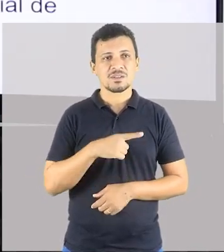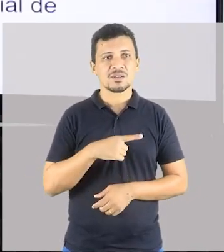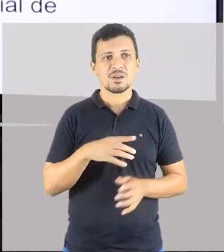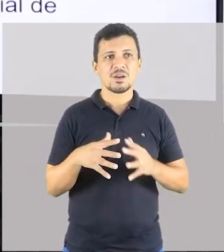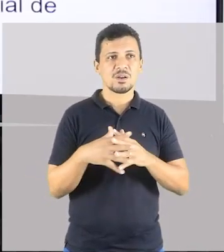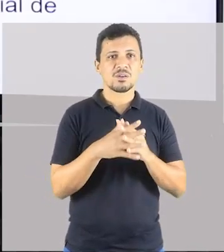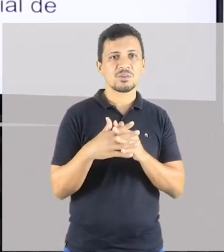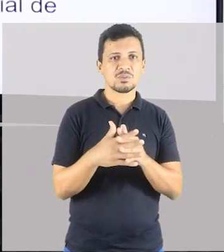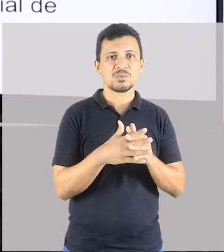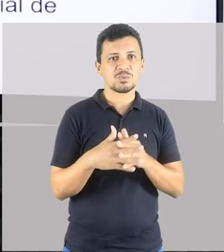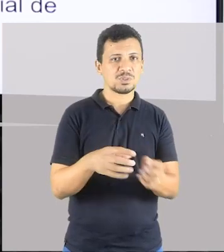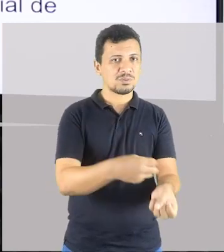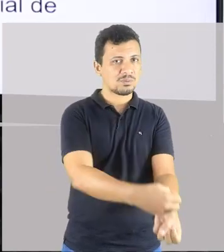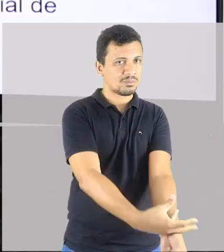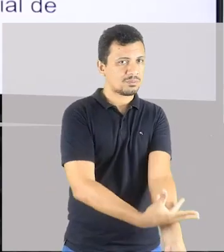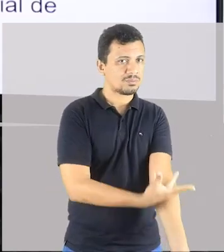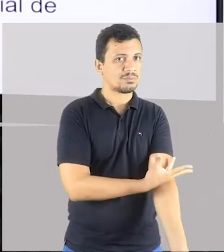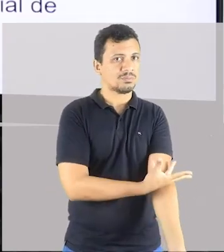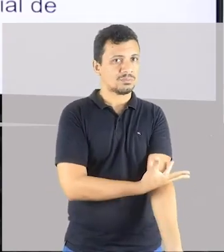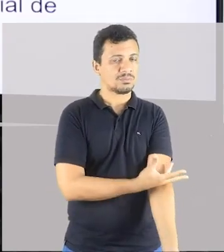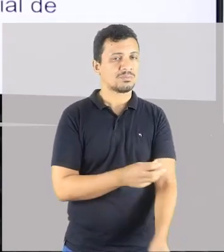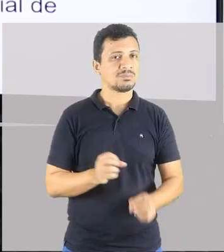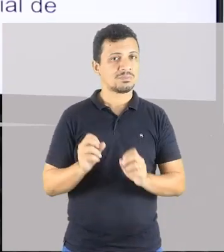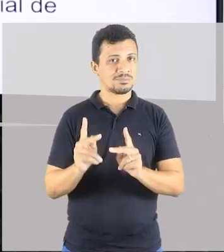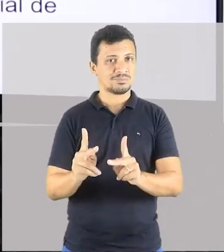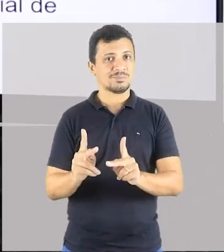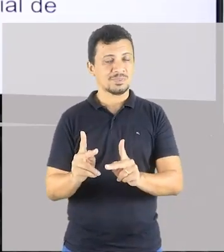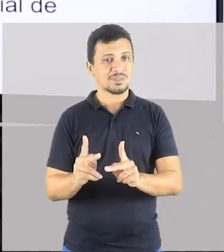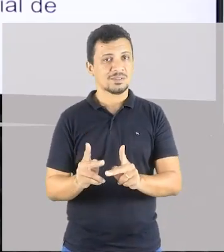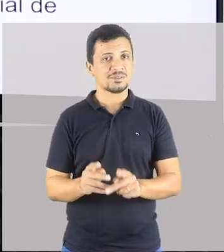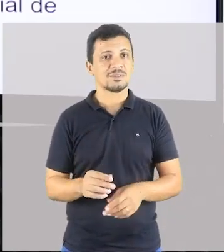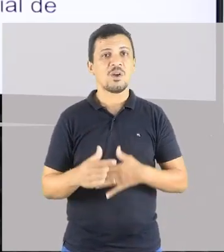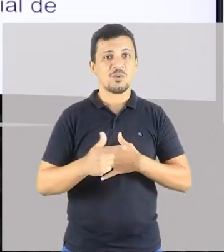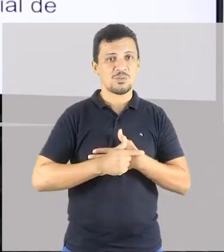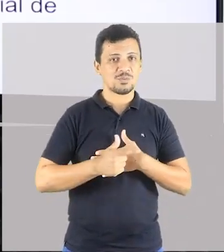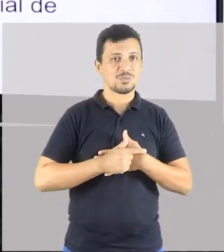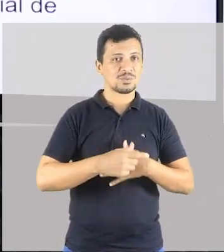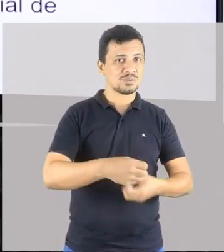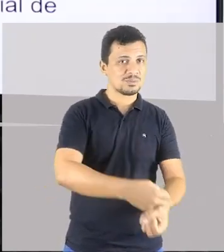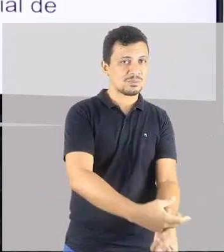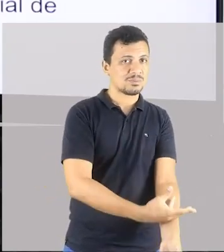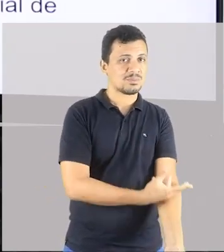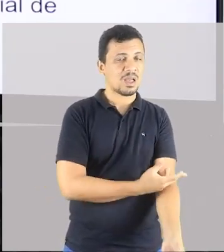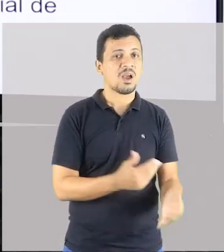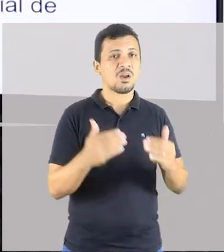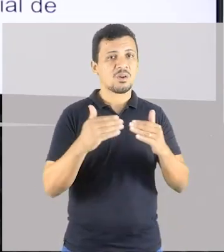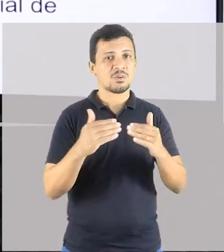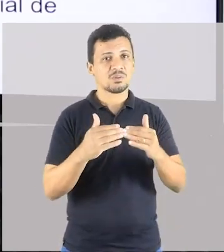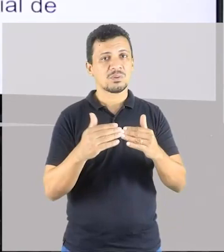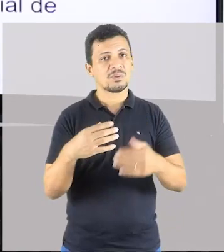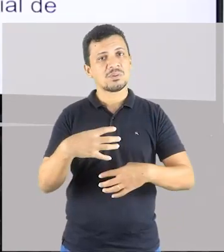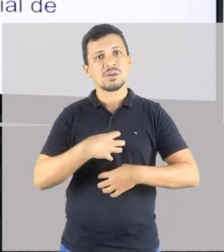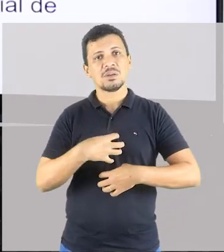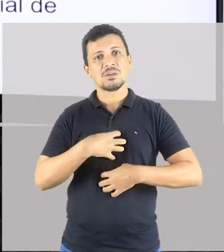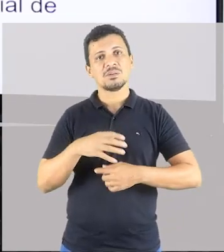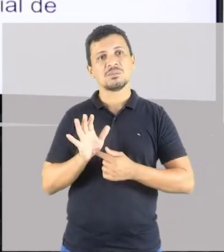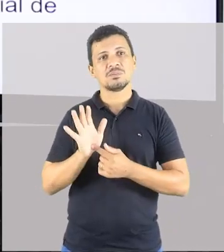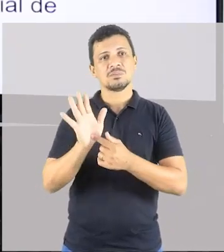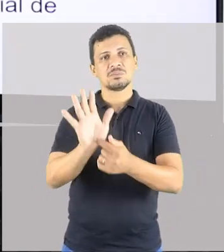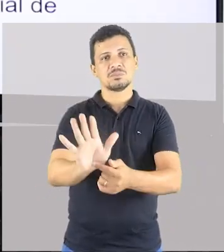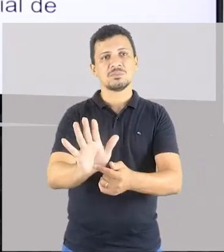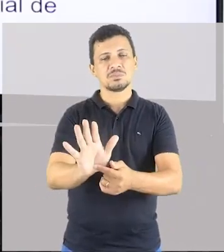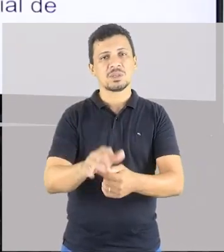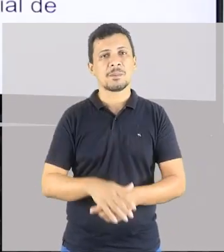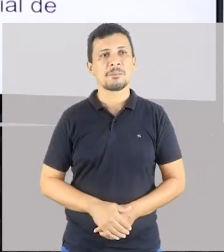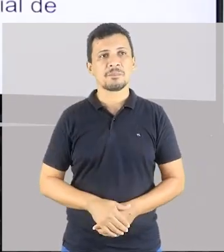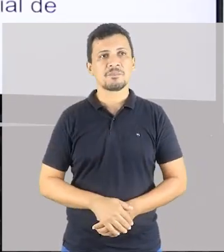função emotiva, tá? Que é chamada também de função emotiva, né? Associada à função expressiva. E a função